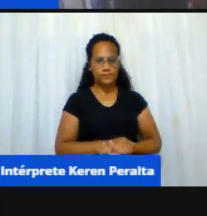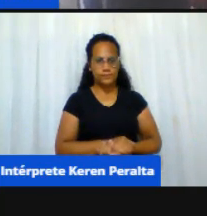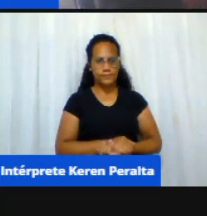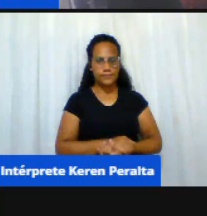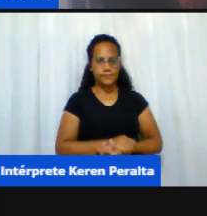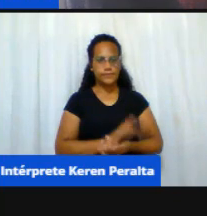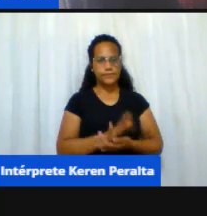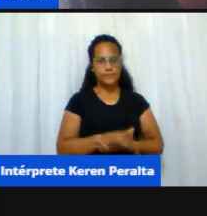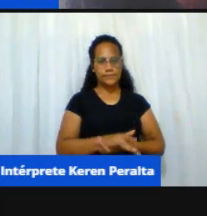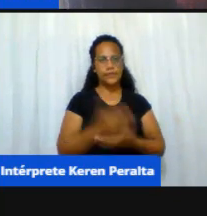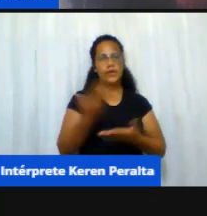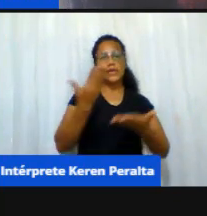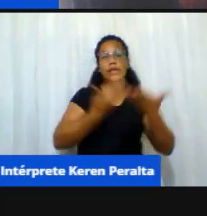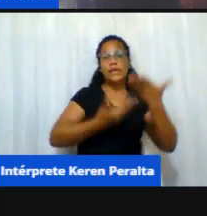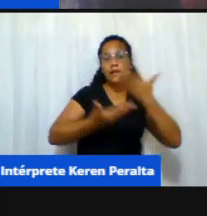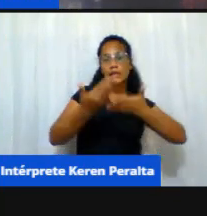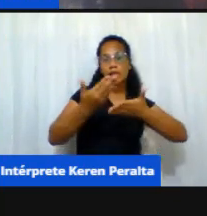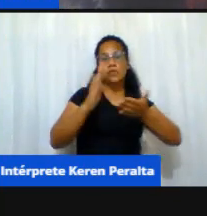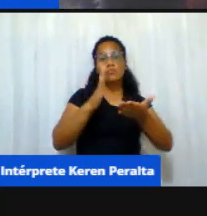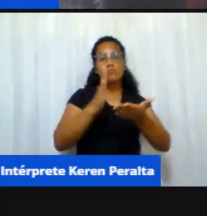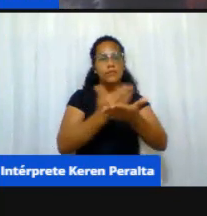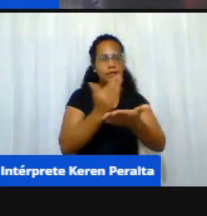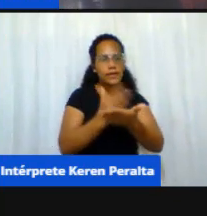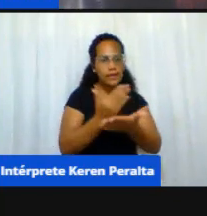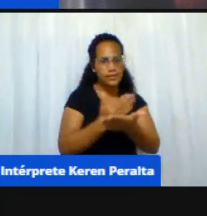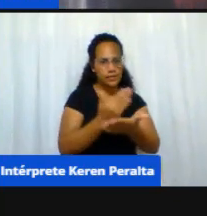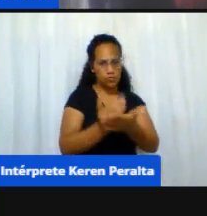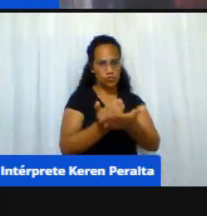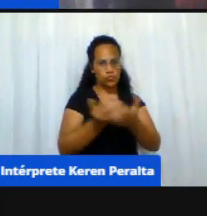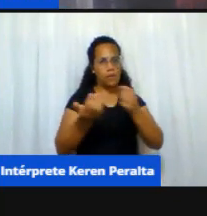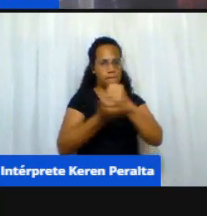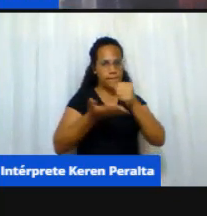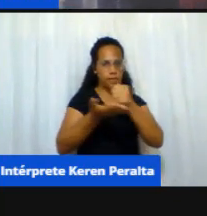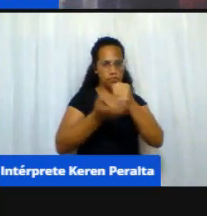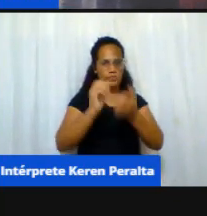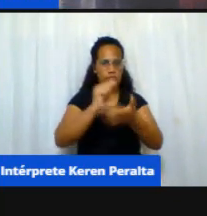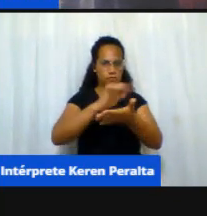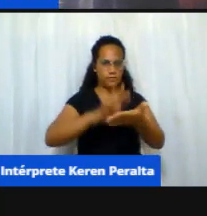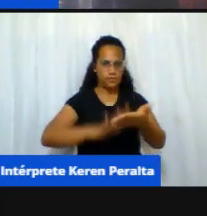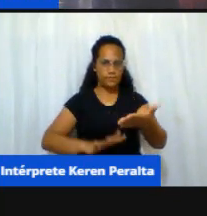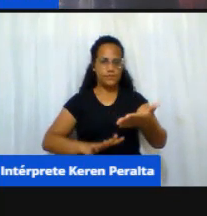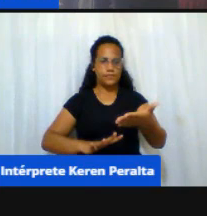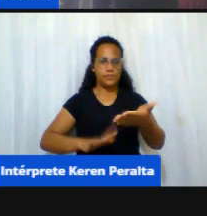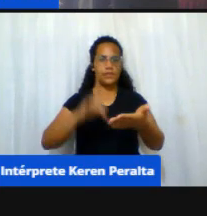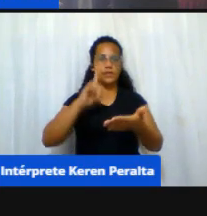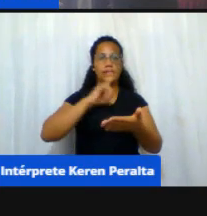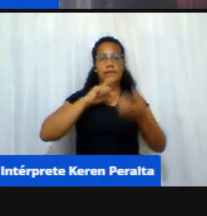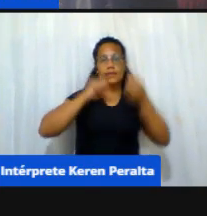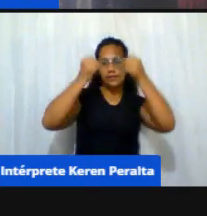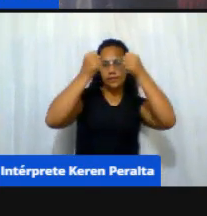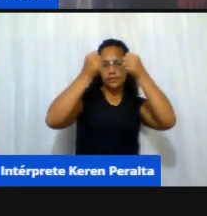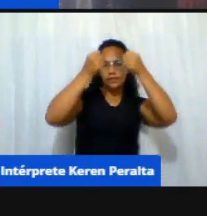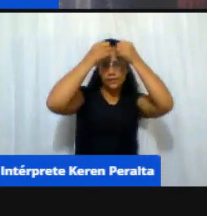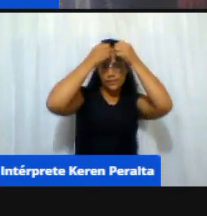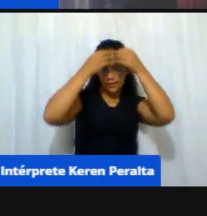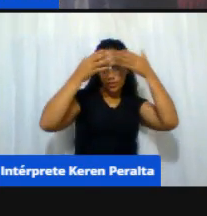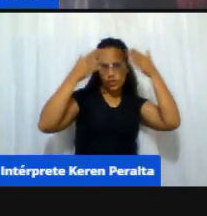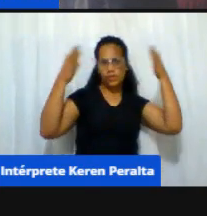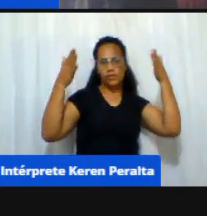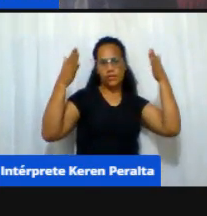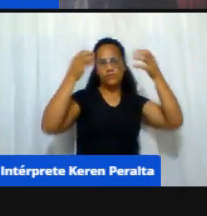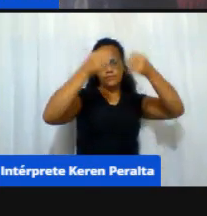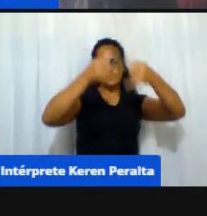Em relação aos cadernos base de atividades, vale esclarecer que tem por objetivo